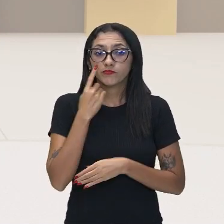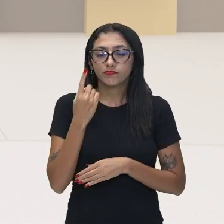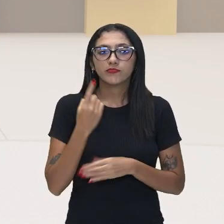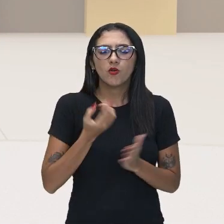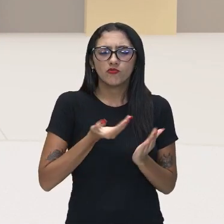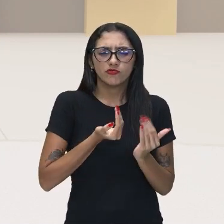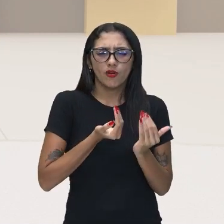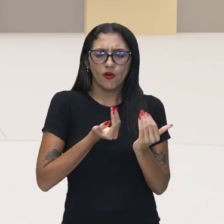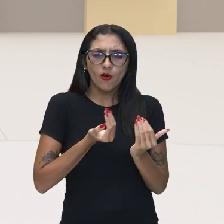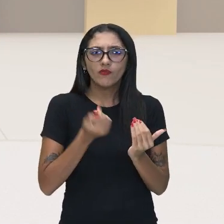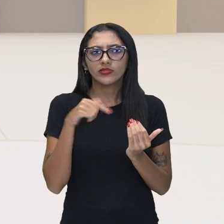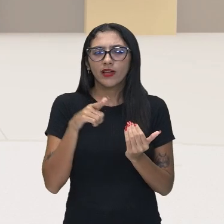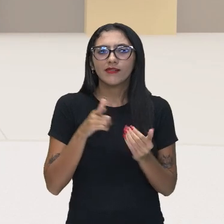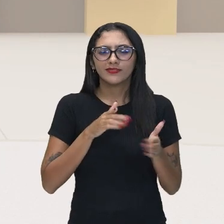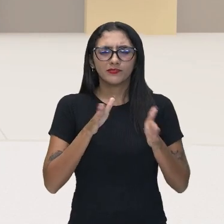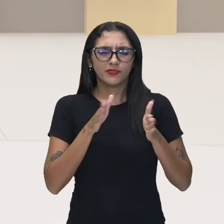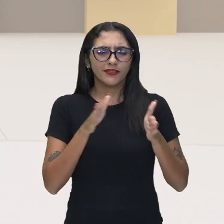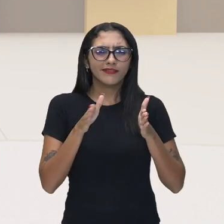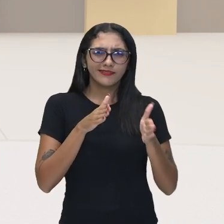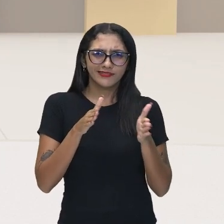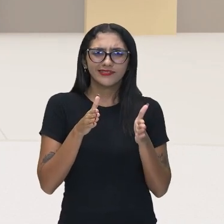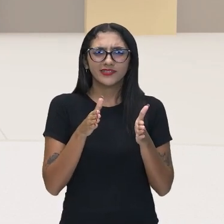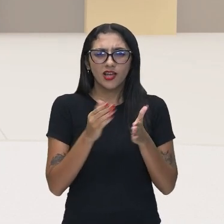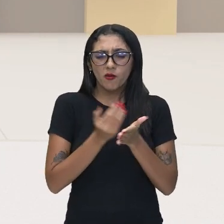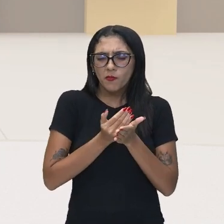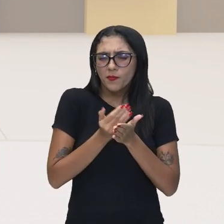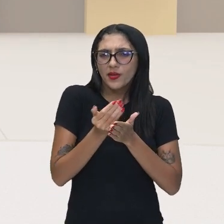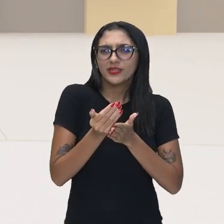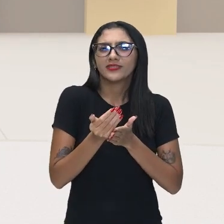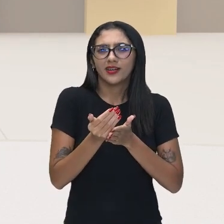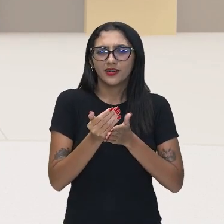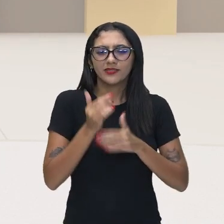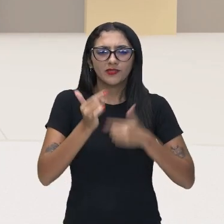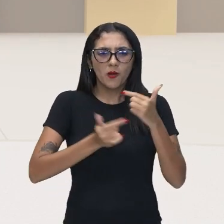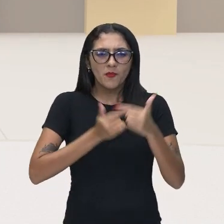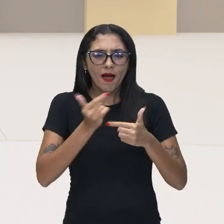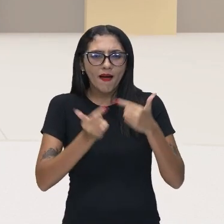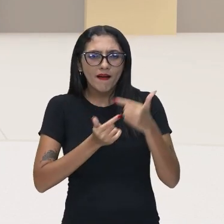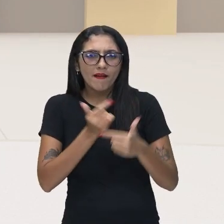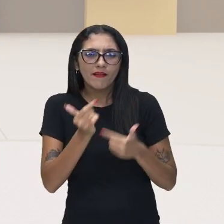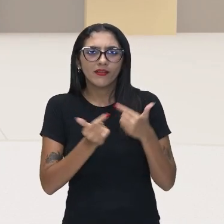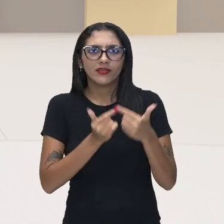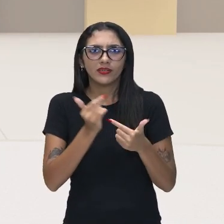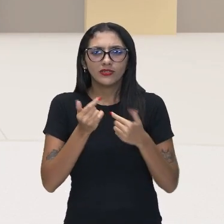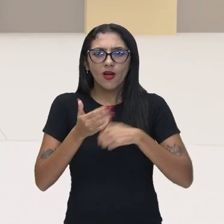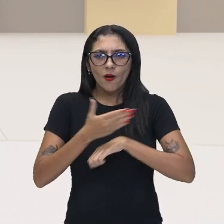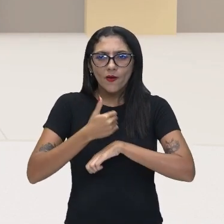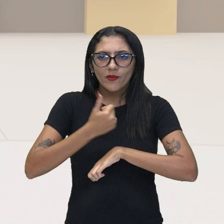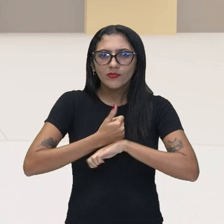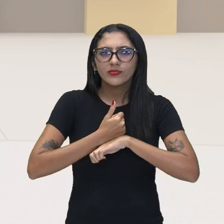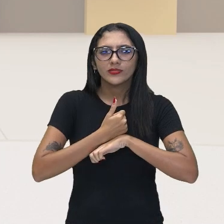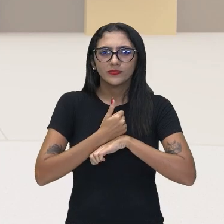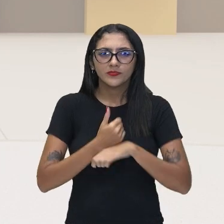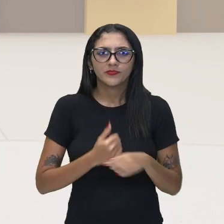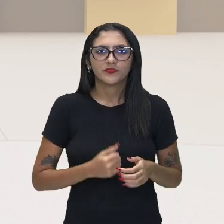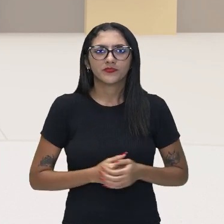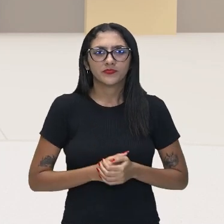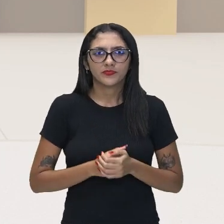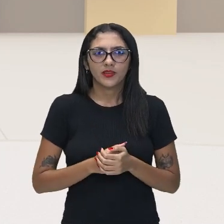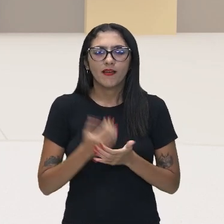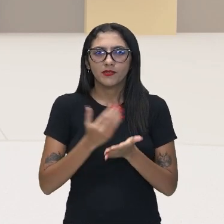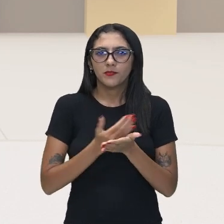é justamente aquela faixa etária que está entrando no mercado de trabalho, né? Que é justamente a gente começa aí as principais dívidas,